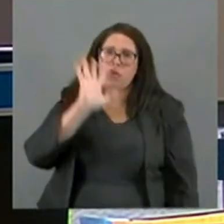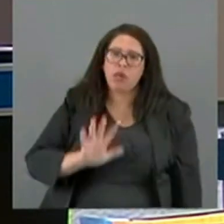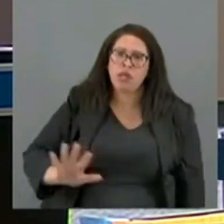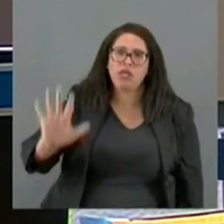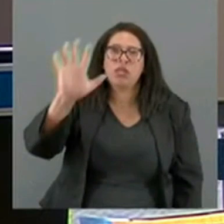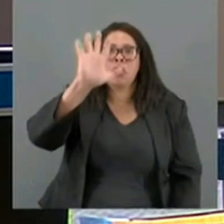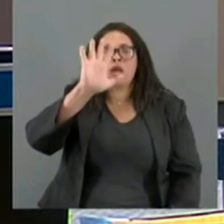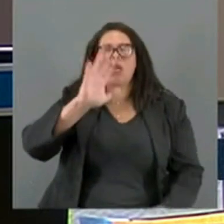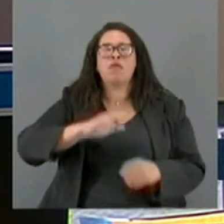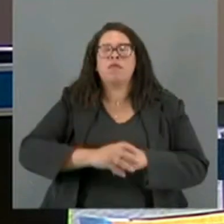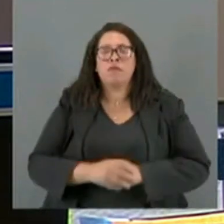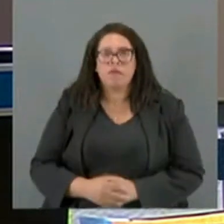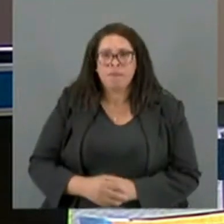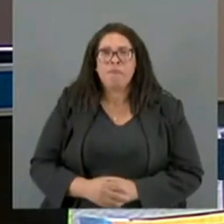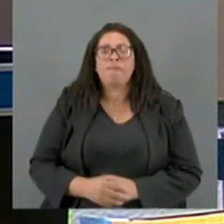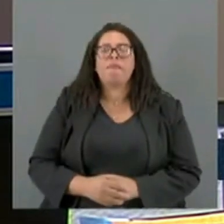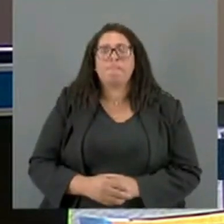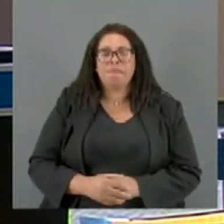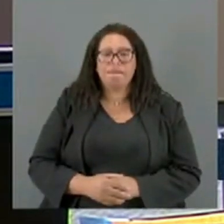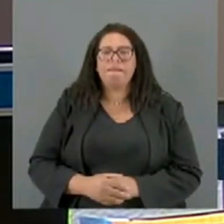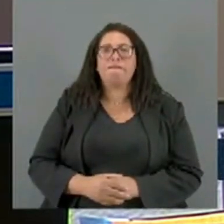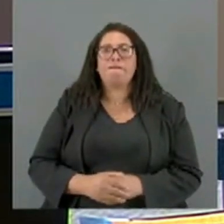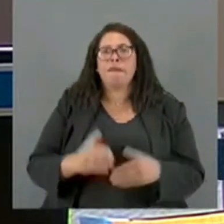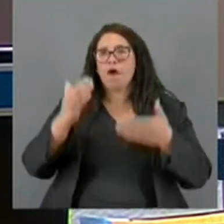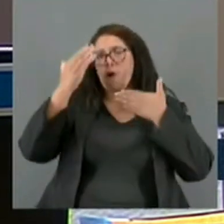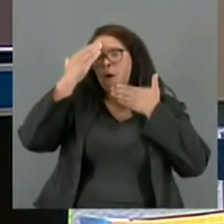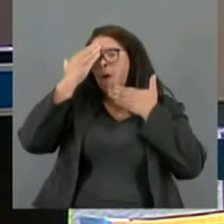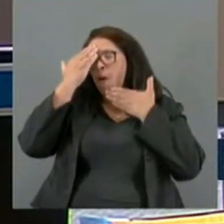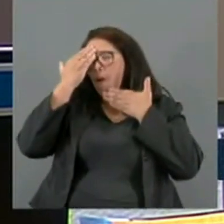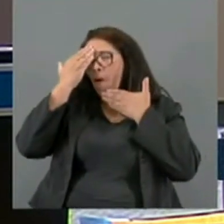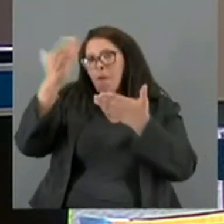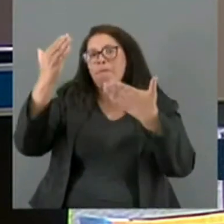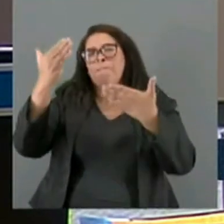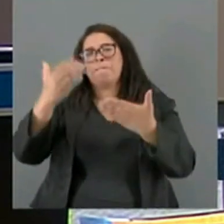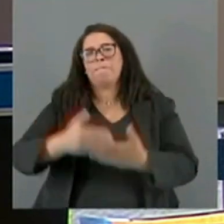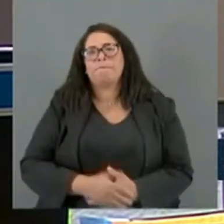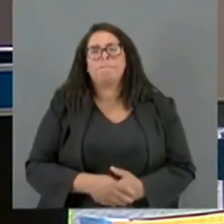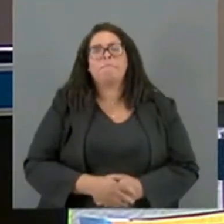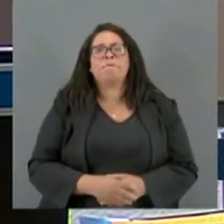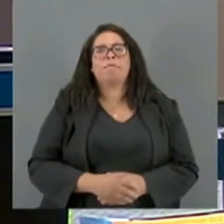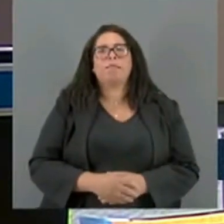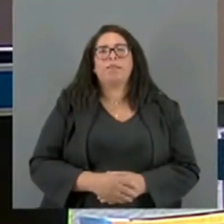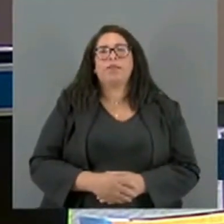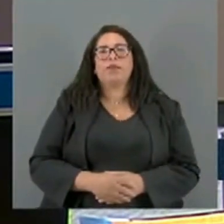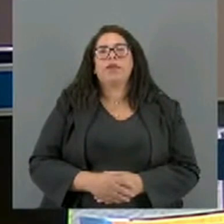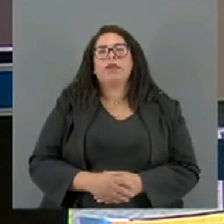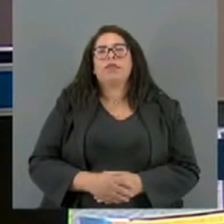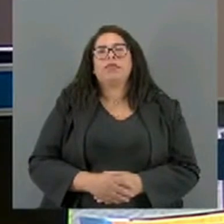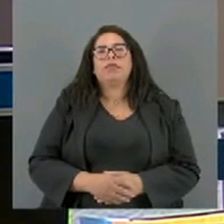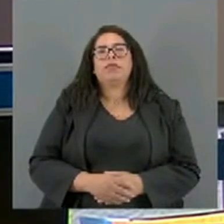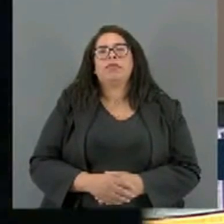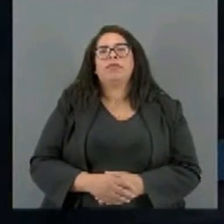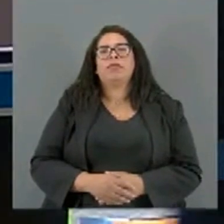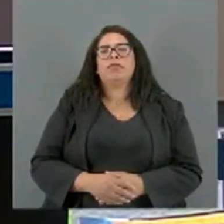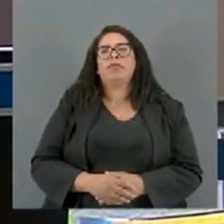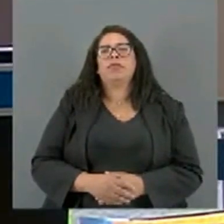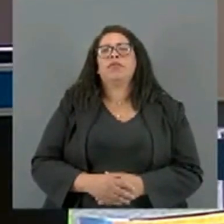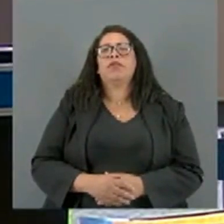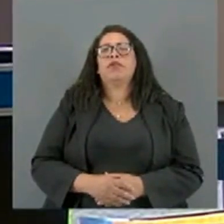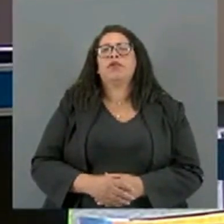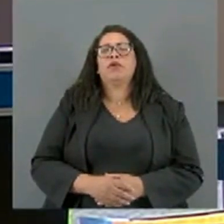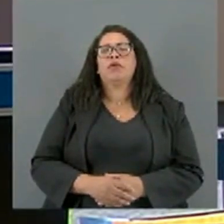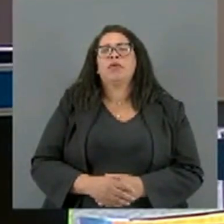quais sou grato, sou profundamente grato. Respeitando todos os